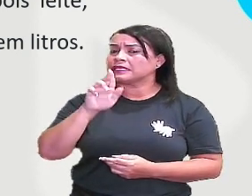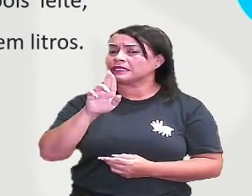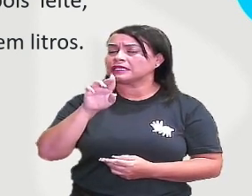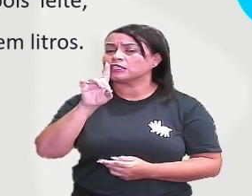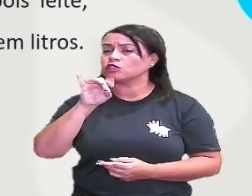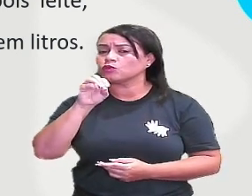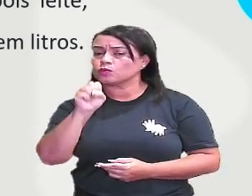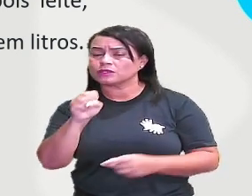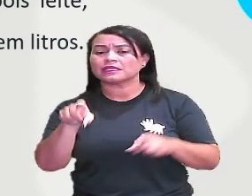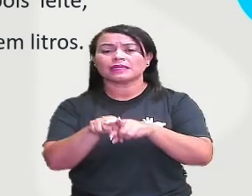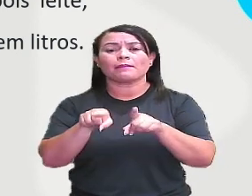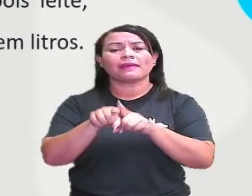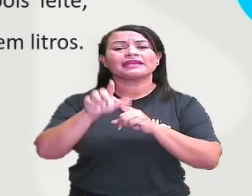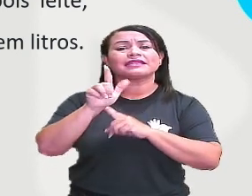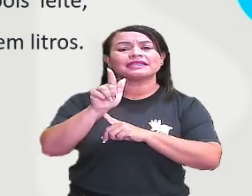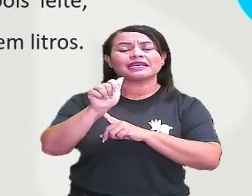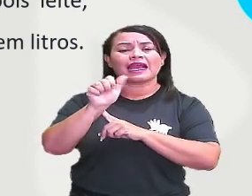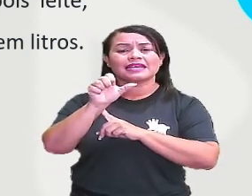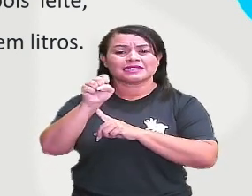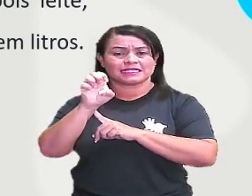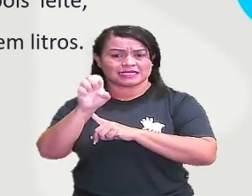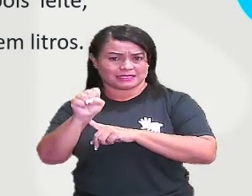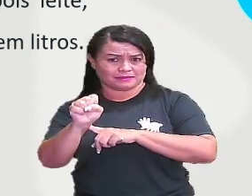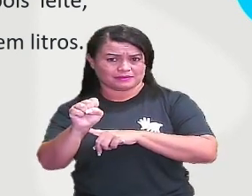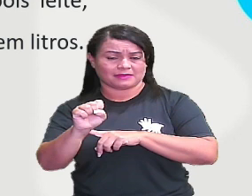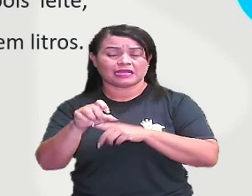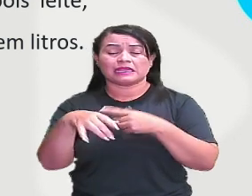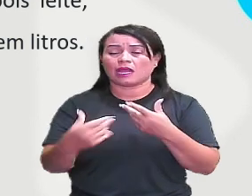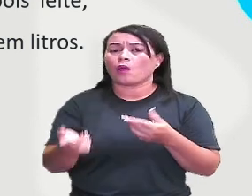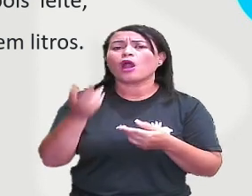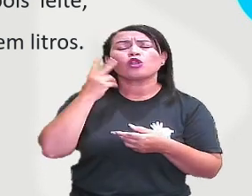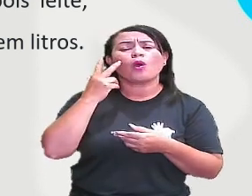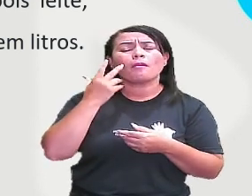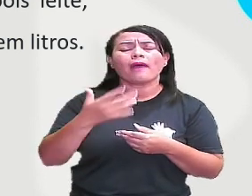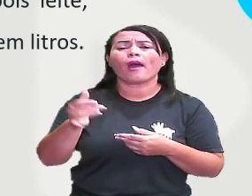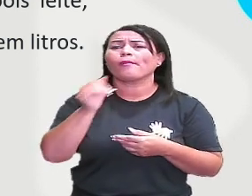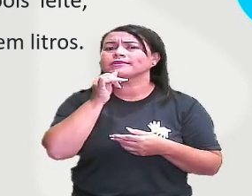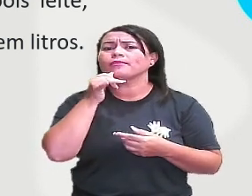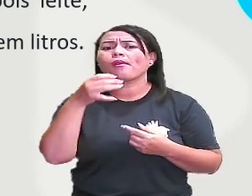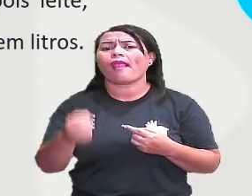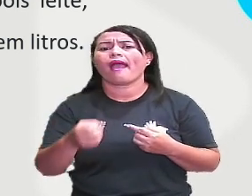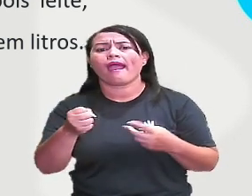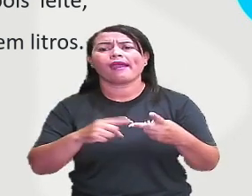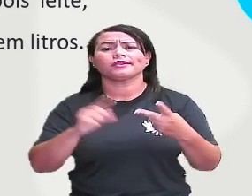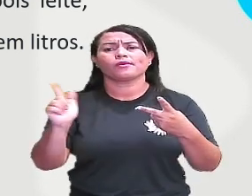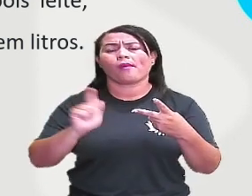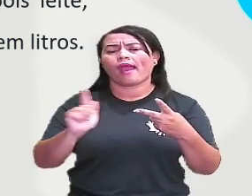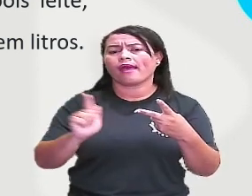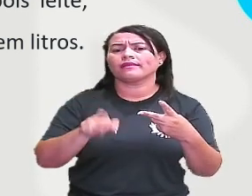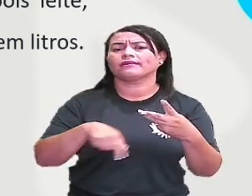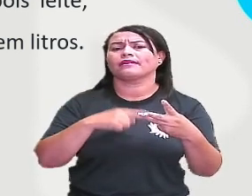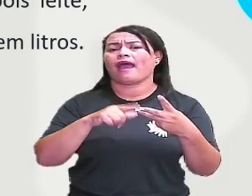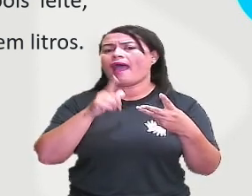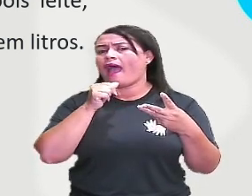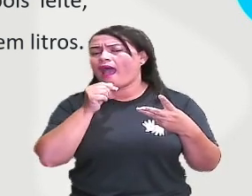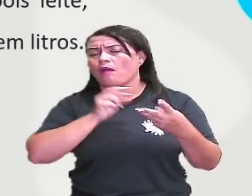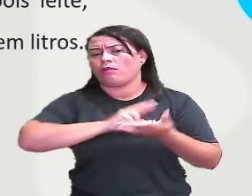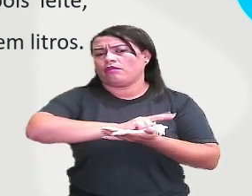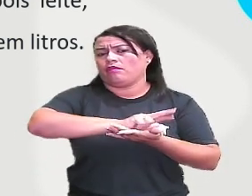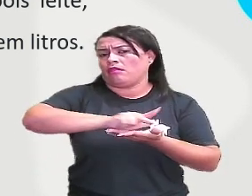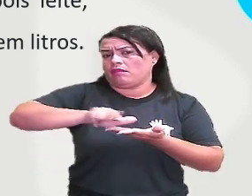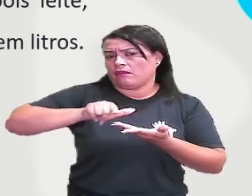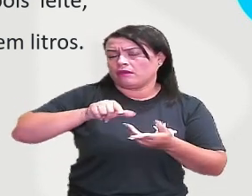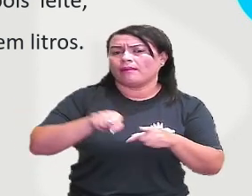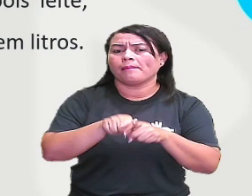ela é bastante comum no nosso dia a dia. Leite, né? O leite, o refrigerante, a água, entre outros